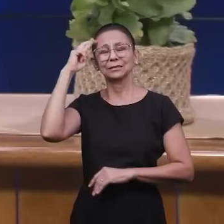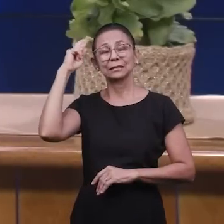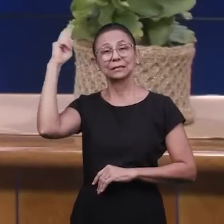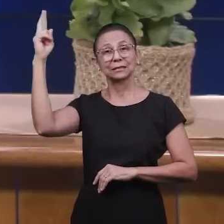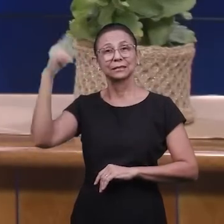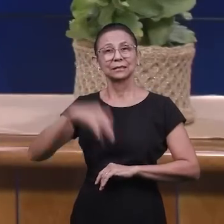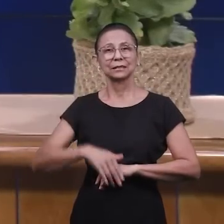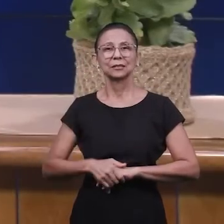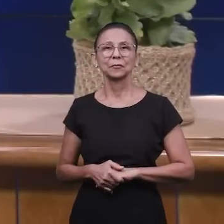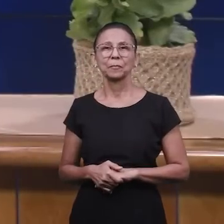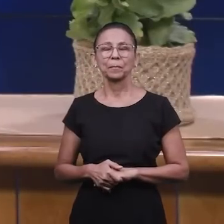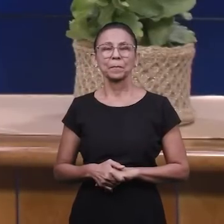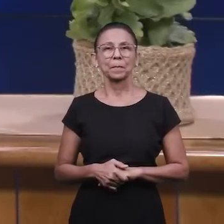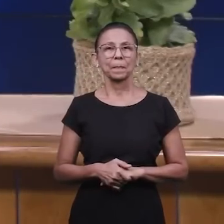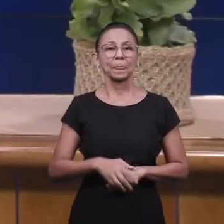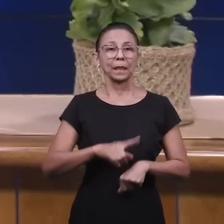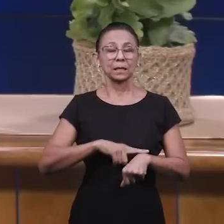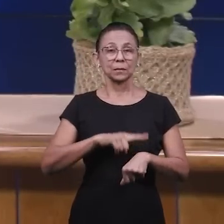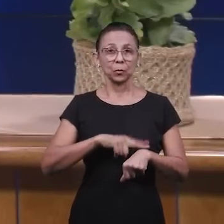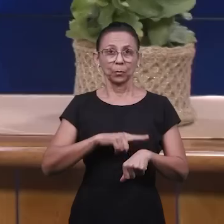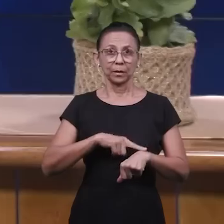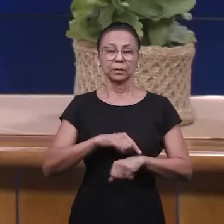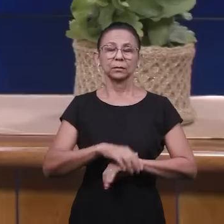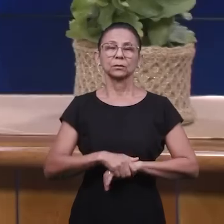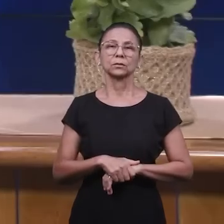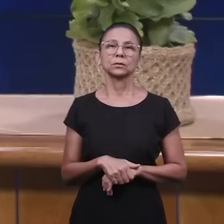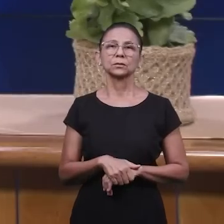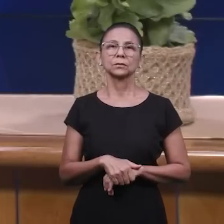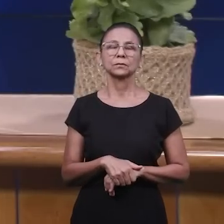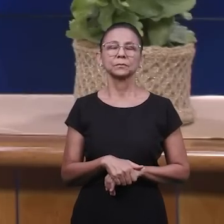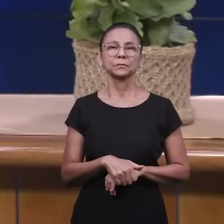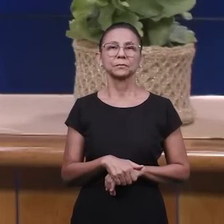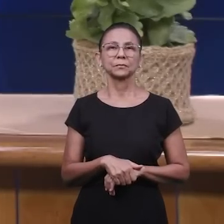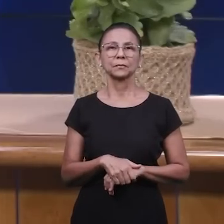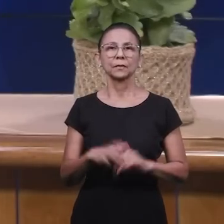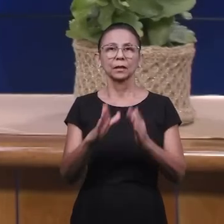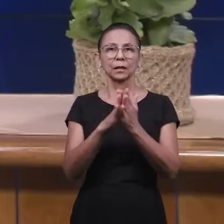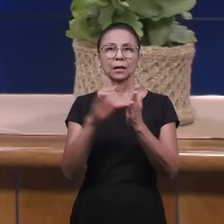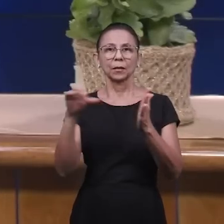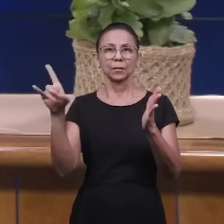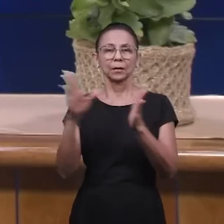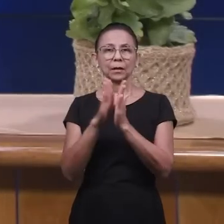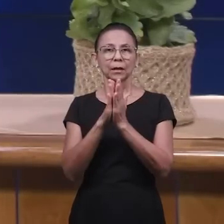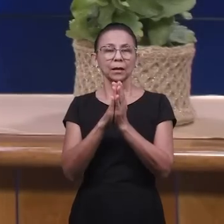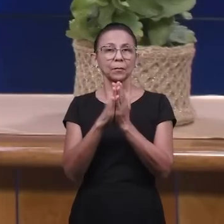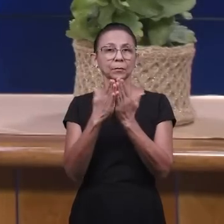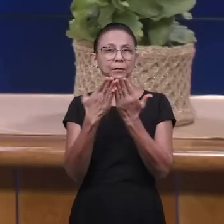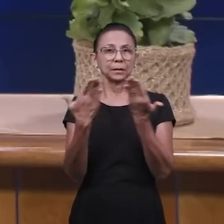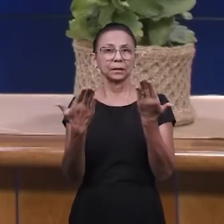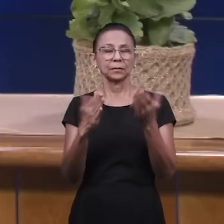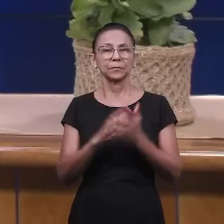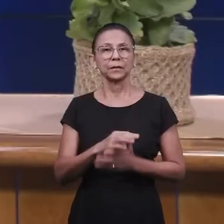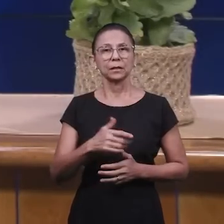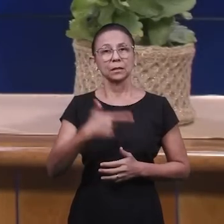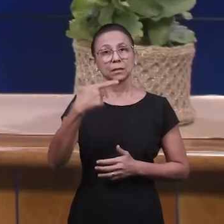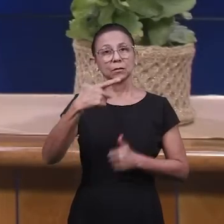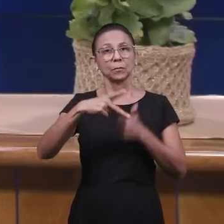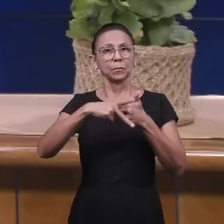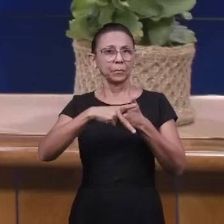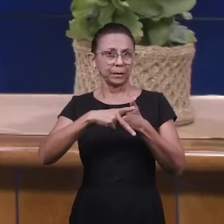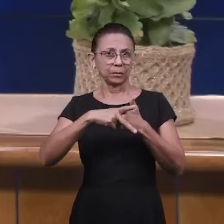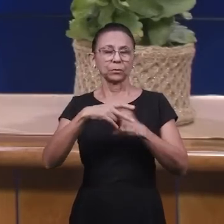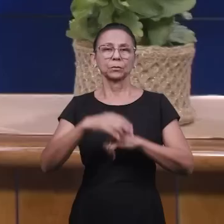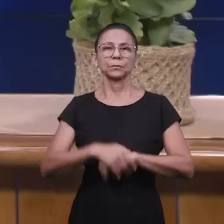Pedro, verso 1, capítulo 1, verso 10, que diz assim: portanto,